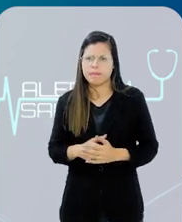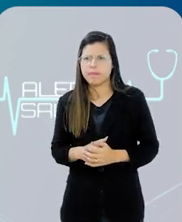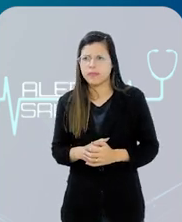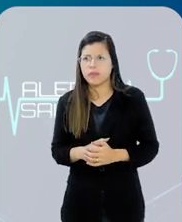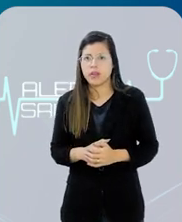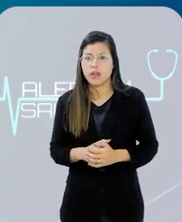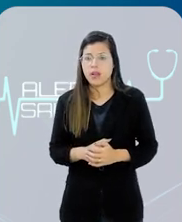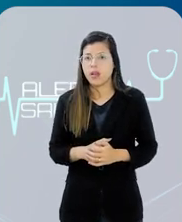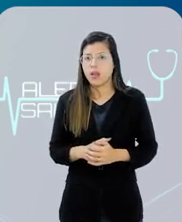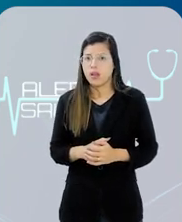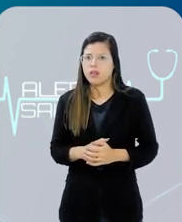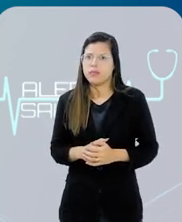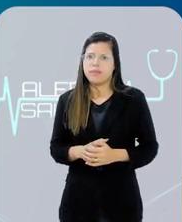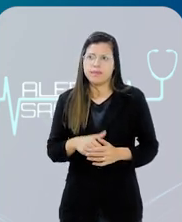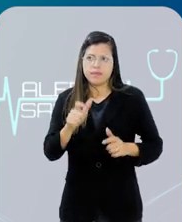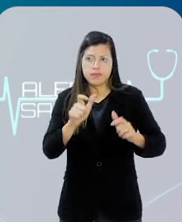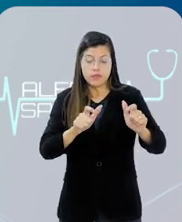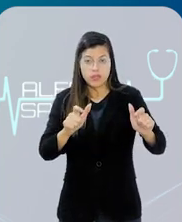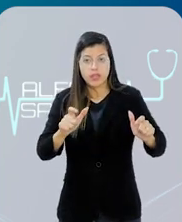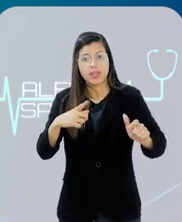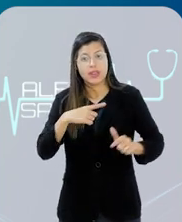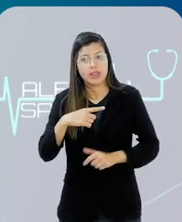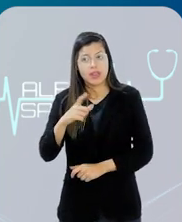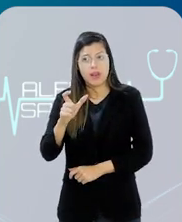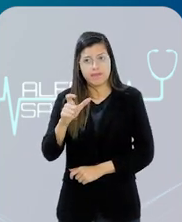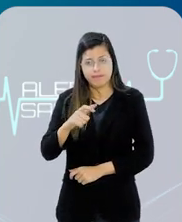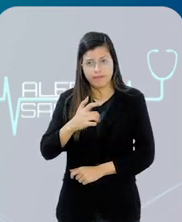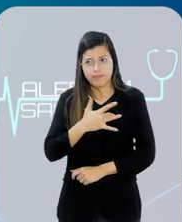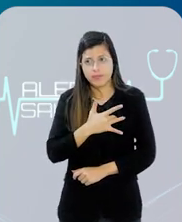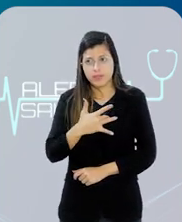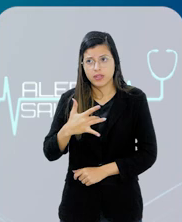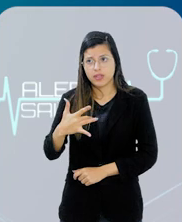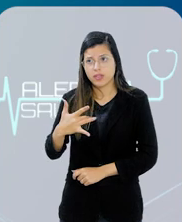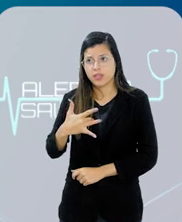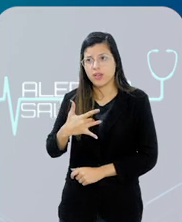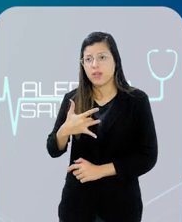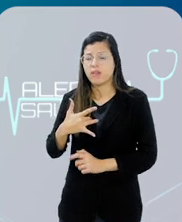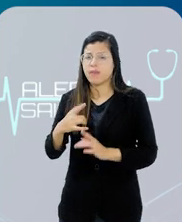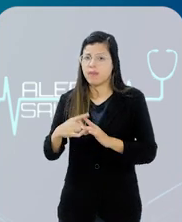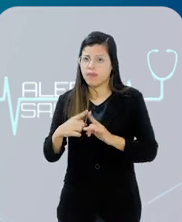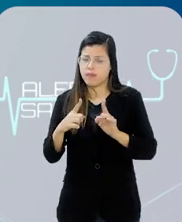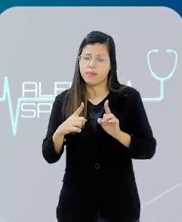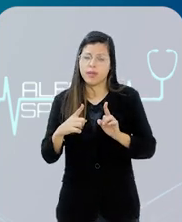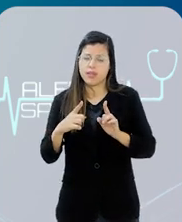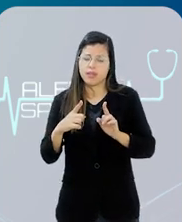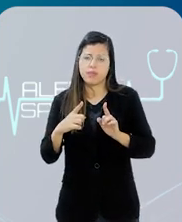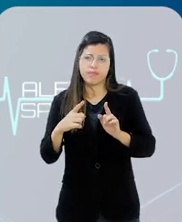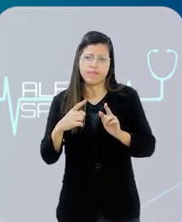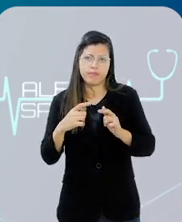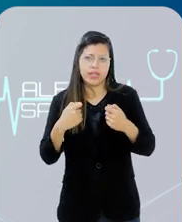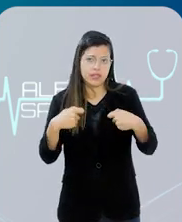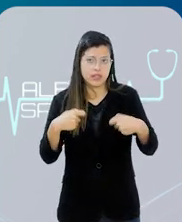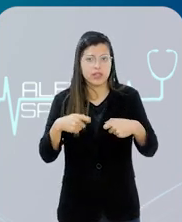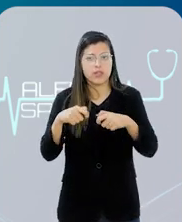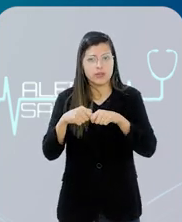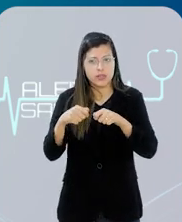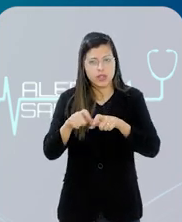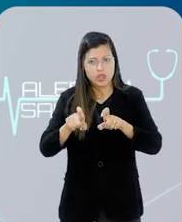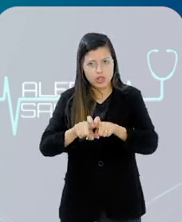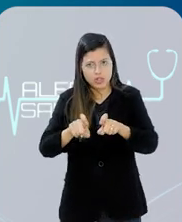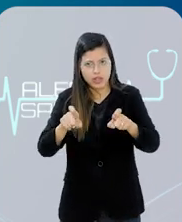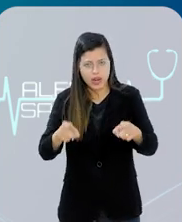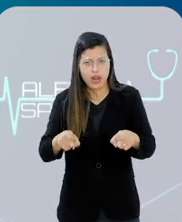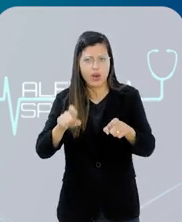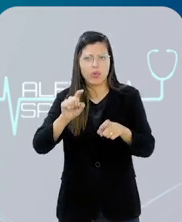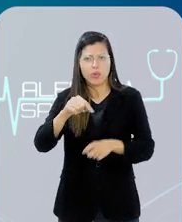Tá? Naquelas pacientes da saúde suplementar, ela vai percorrer esse trajeto, vai passar com o gineco, vai passar com o